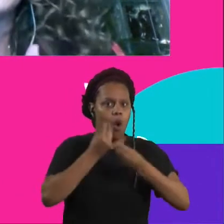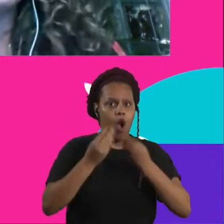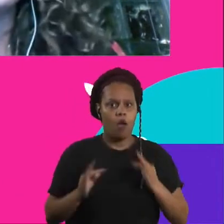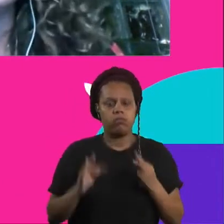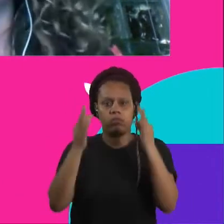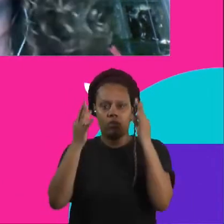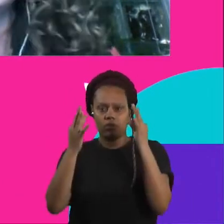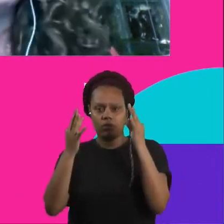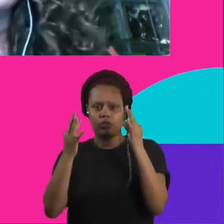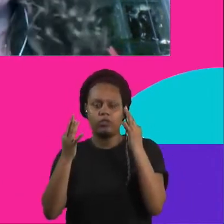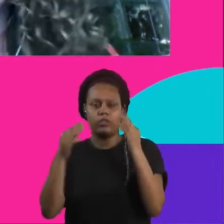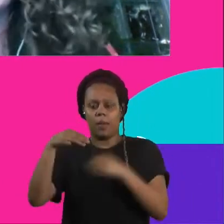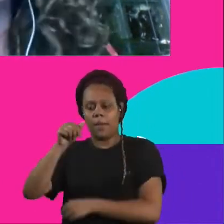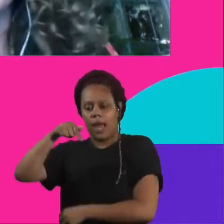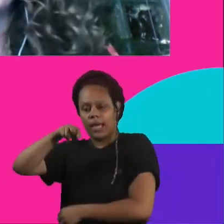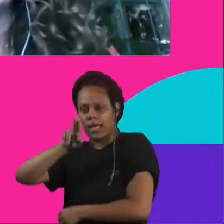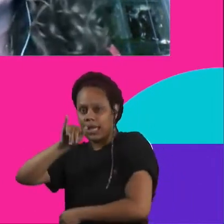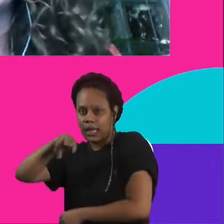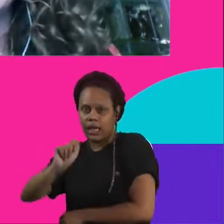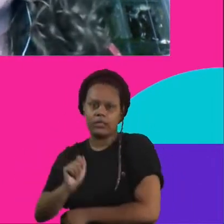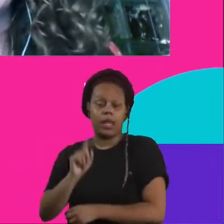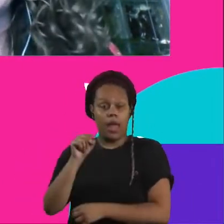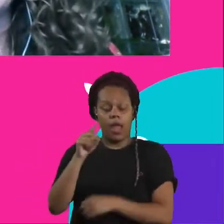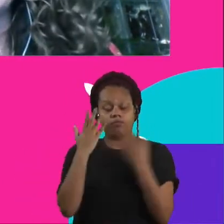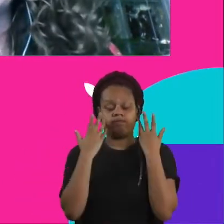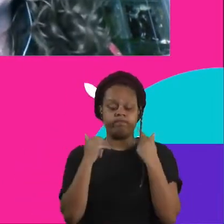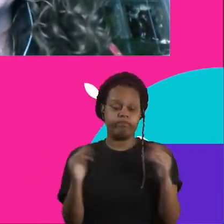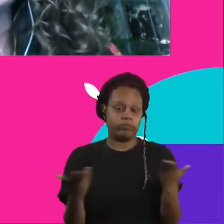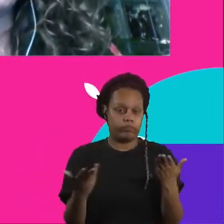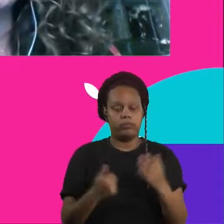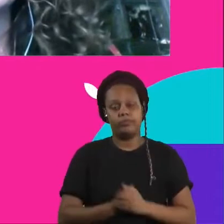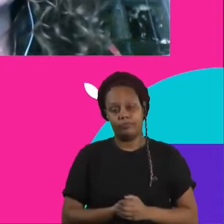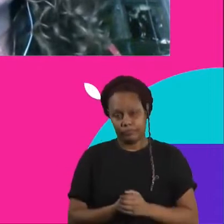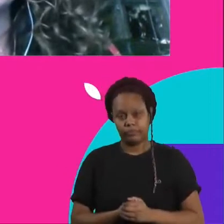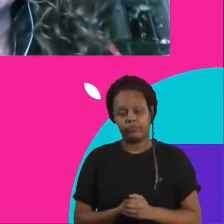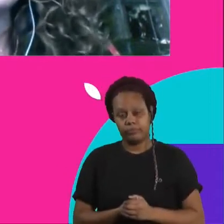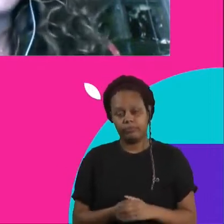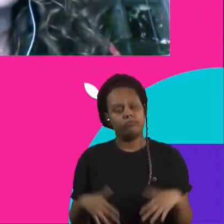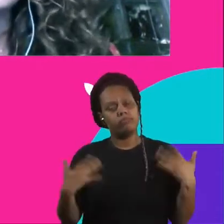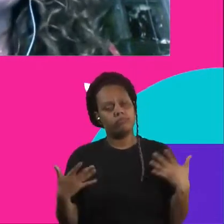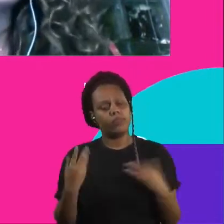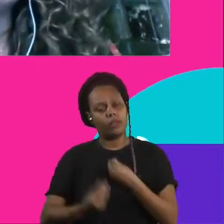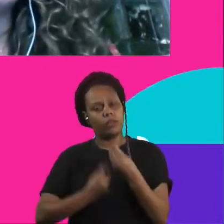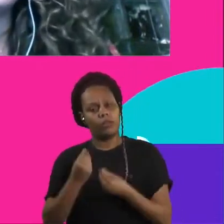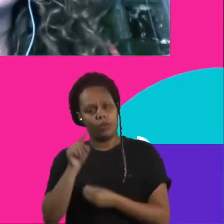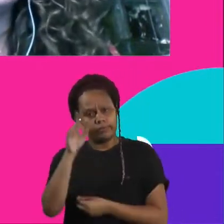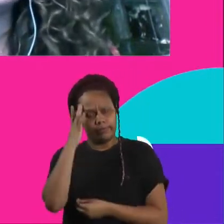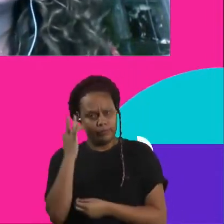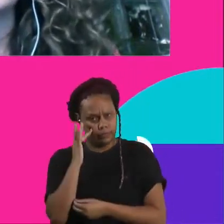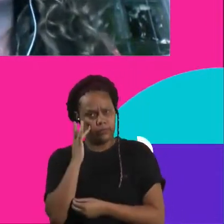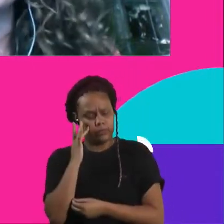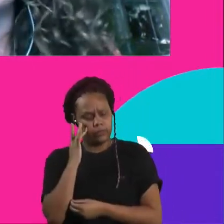tornou algo mesmo instintivo, super natural para a gente. E aí, assim, como que tu acha, assim, que é possível